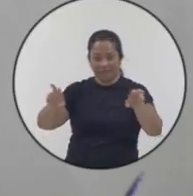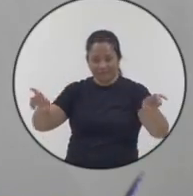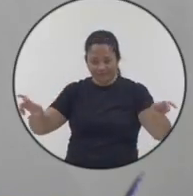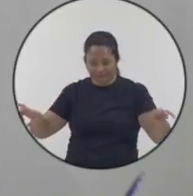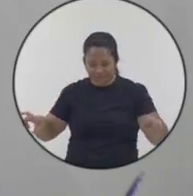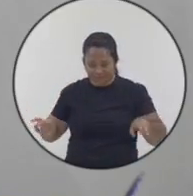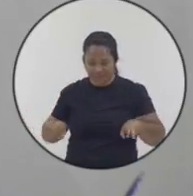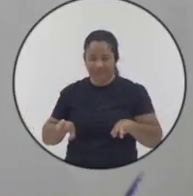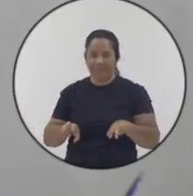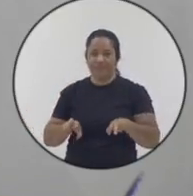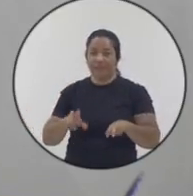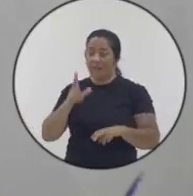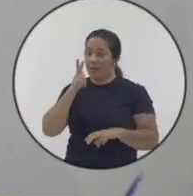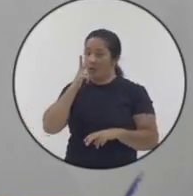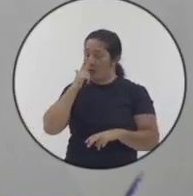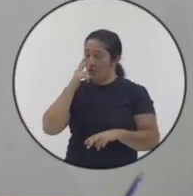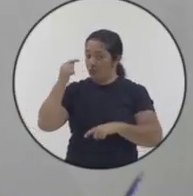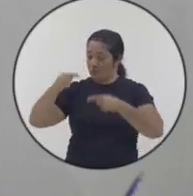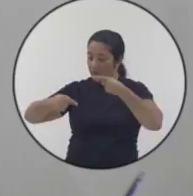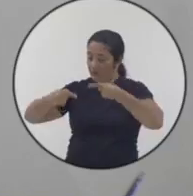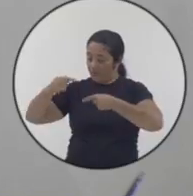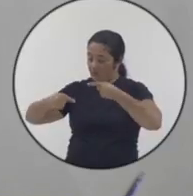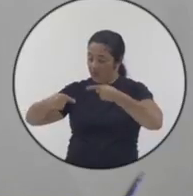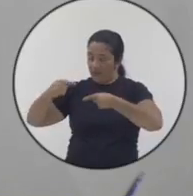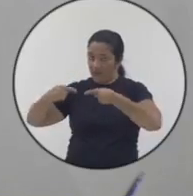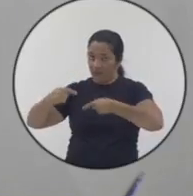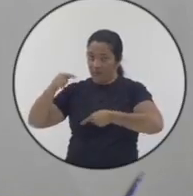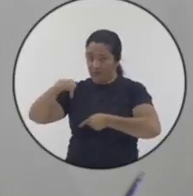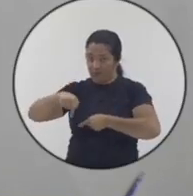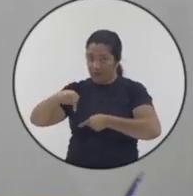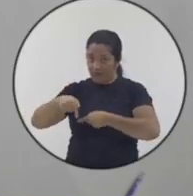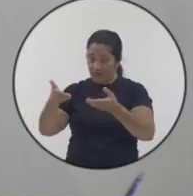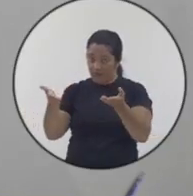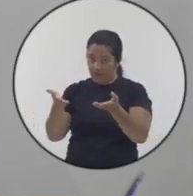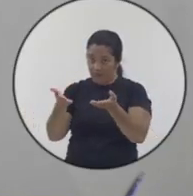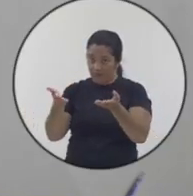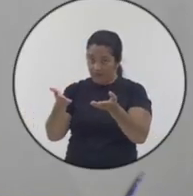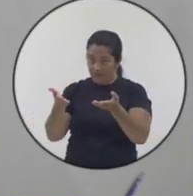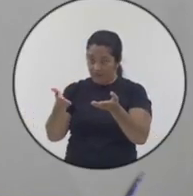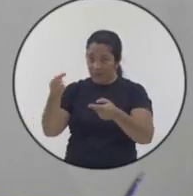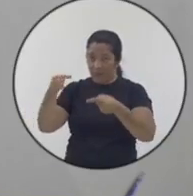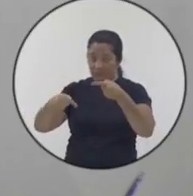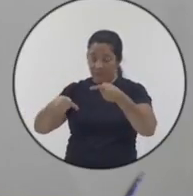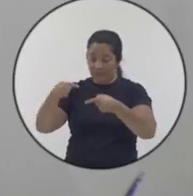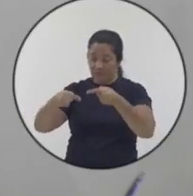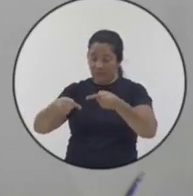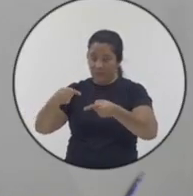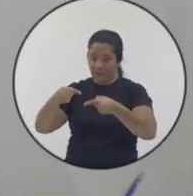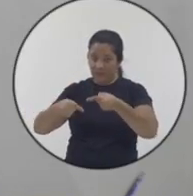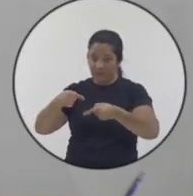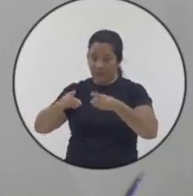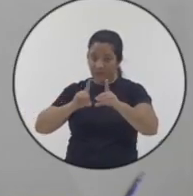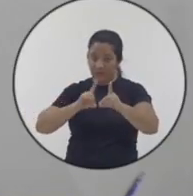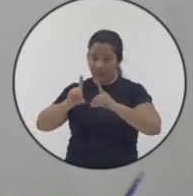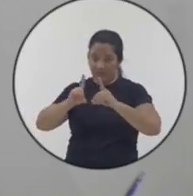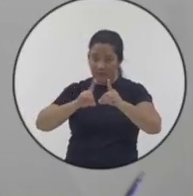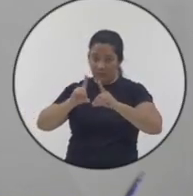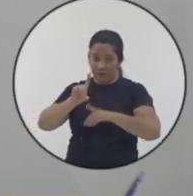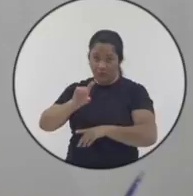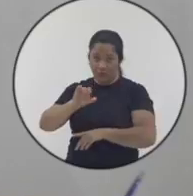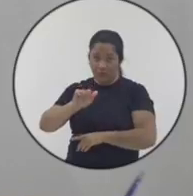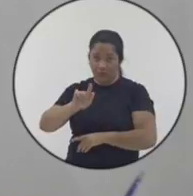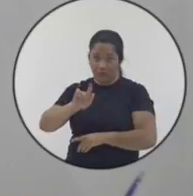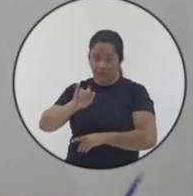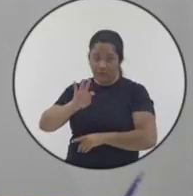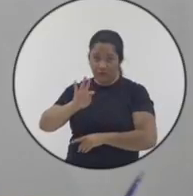eu acho que esse debate que está aqui, e é um debate que, de um modo geral, nossos diálogos digitais, eles costumam ter,